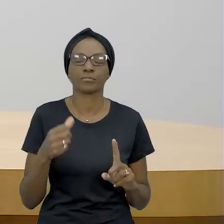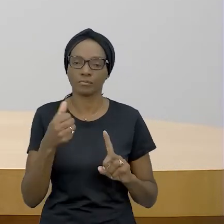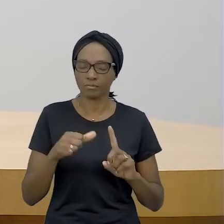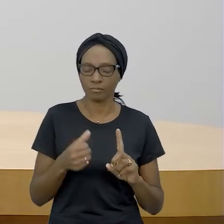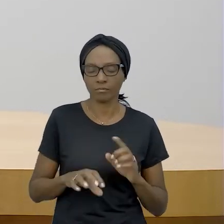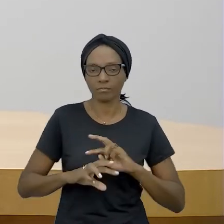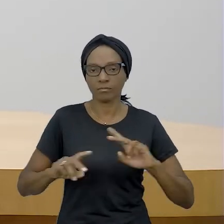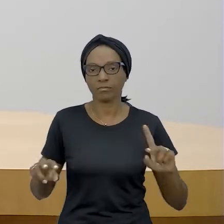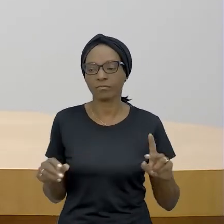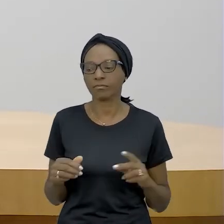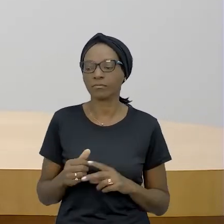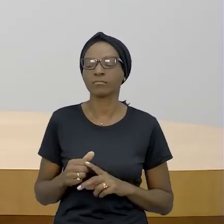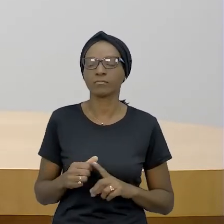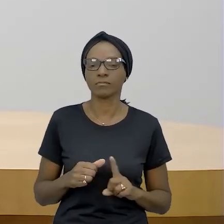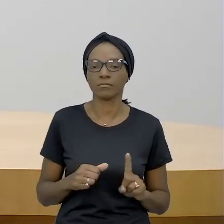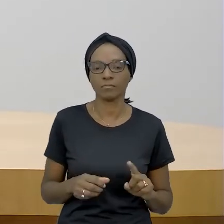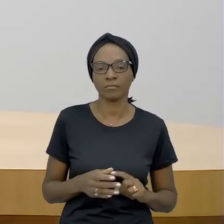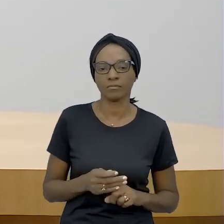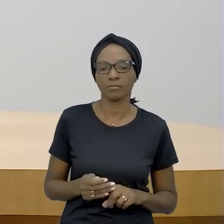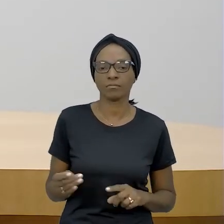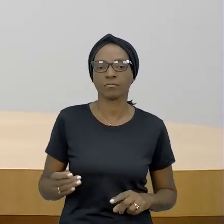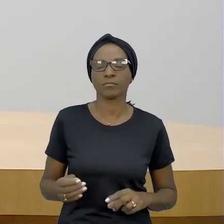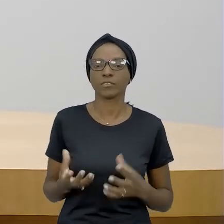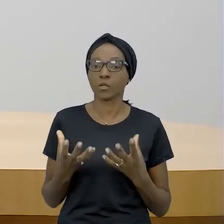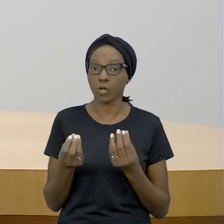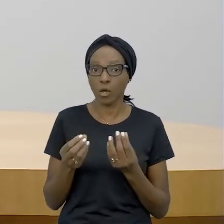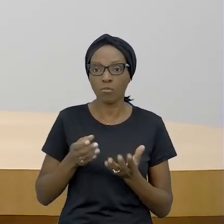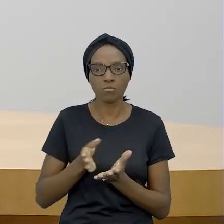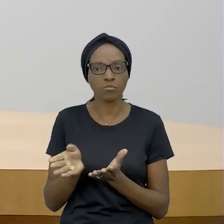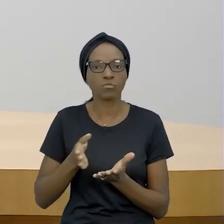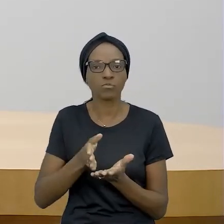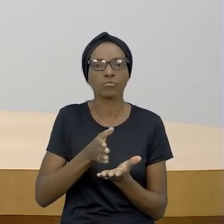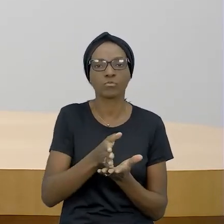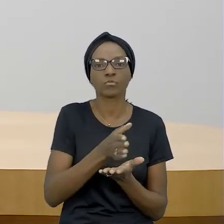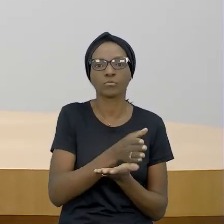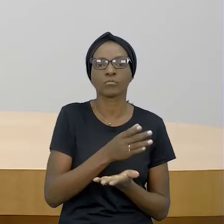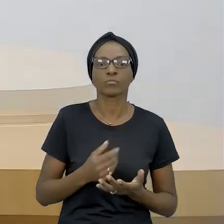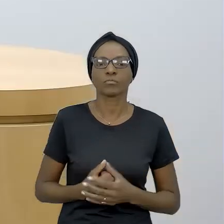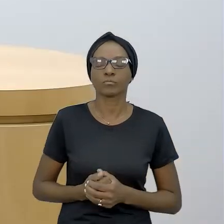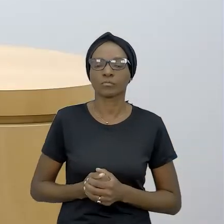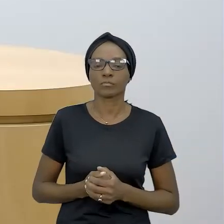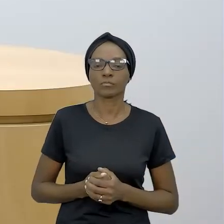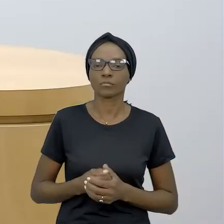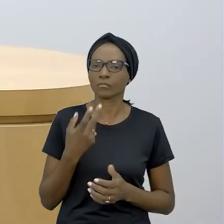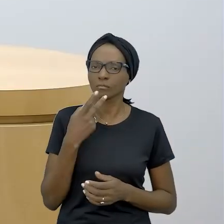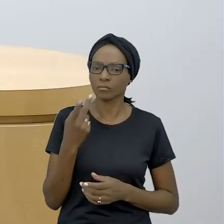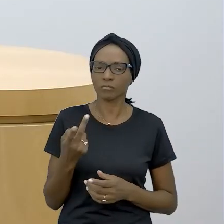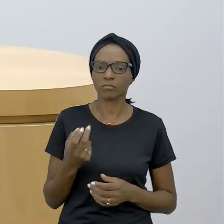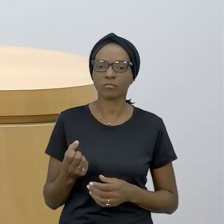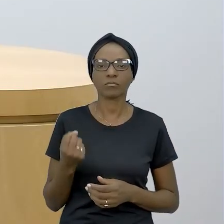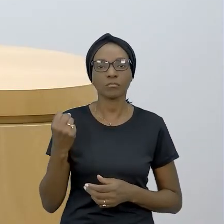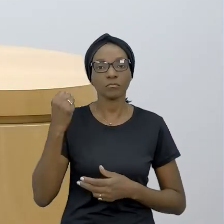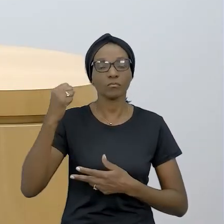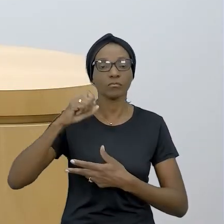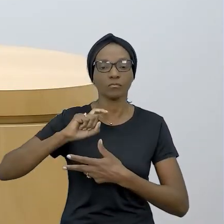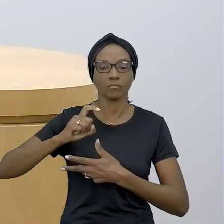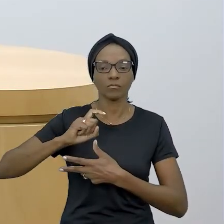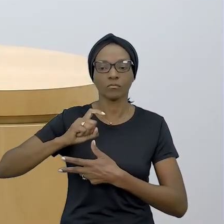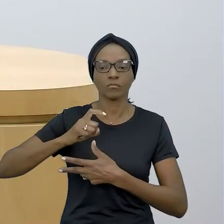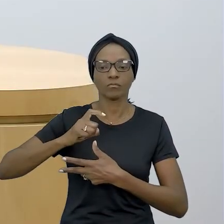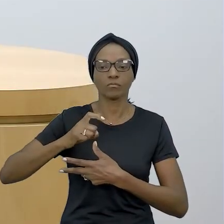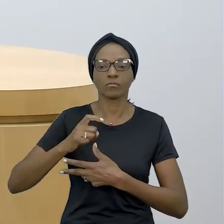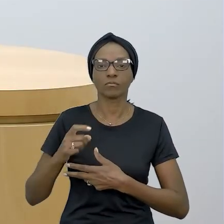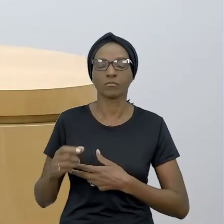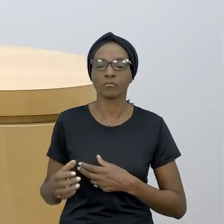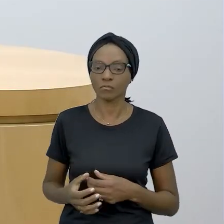é um poder bastante capilarizado, né? E quando a gente fala de poder executivo,